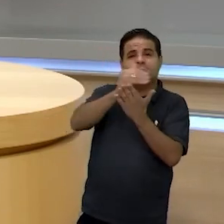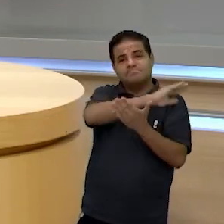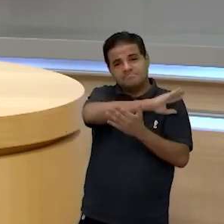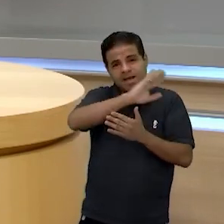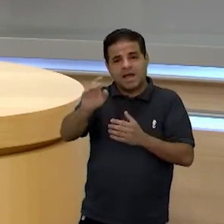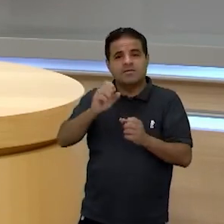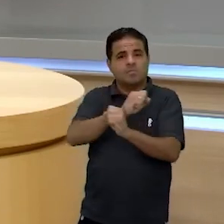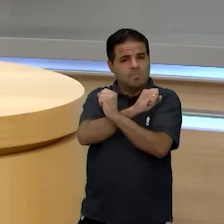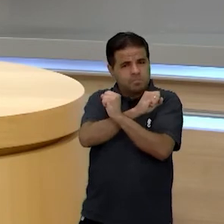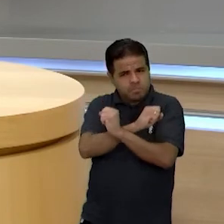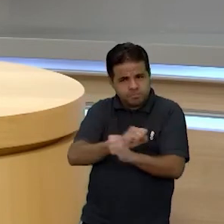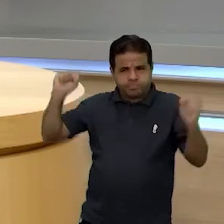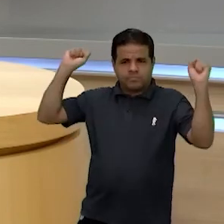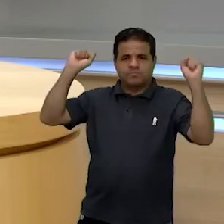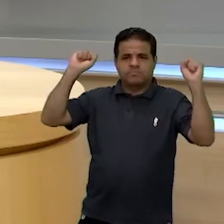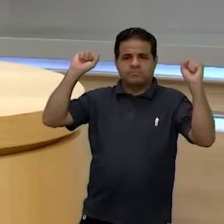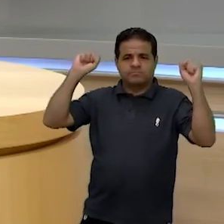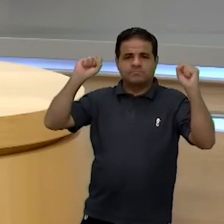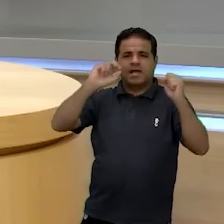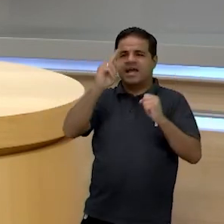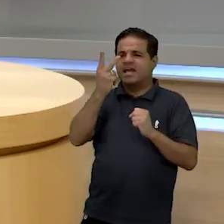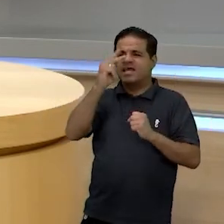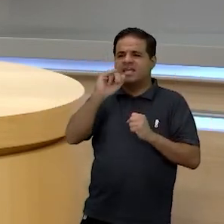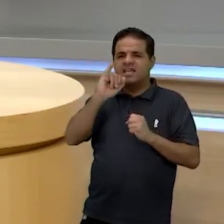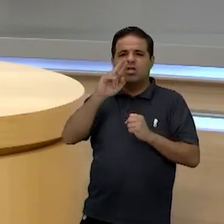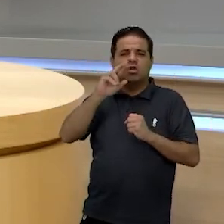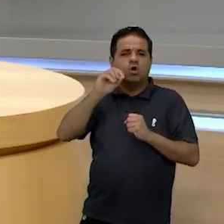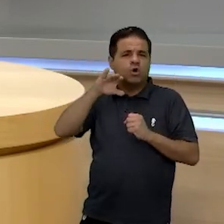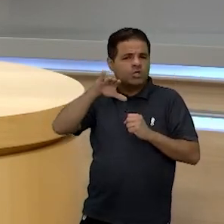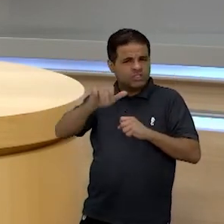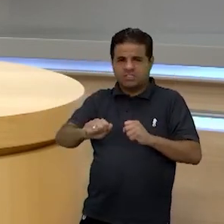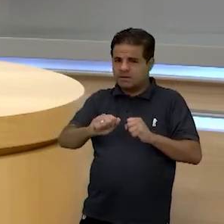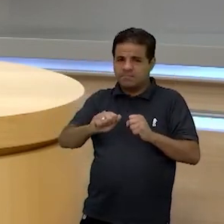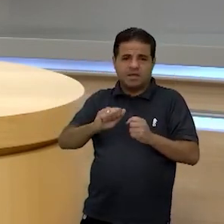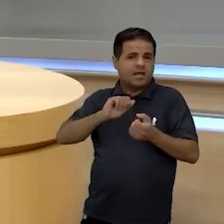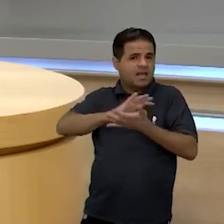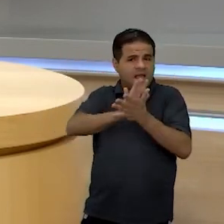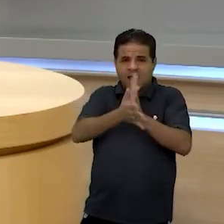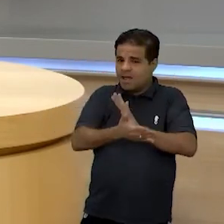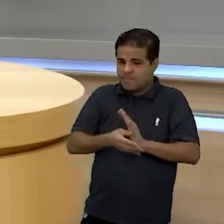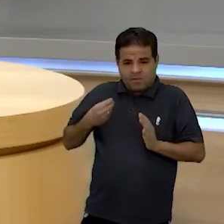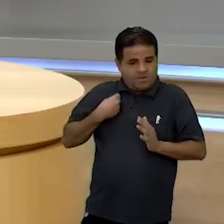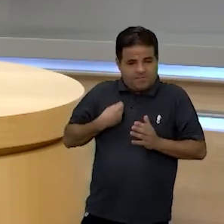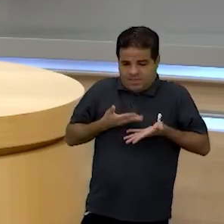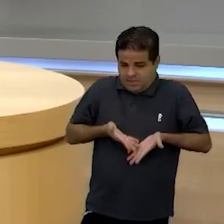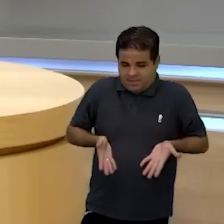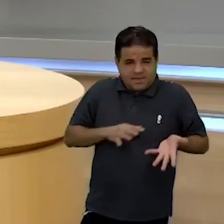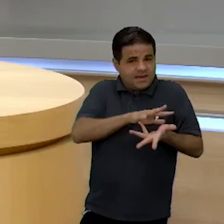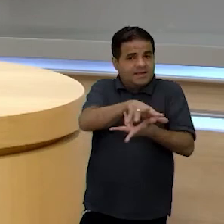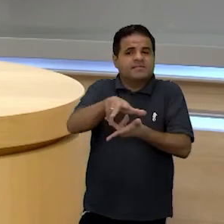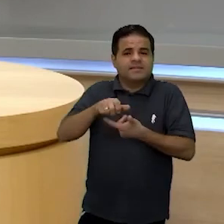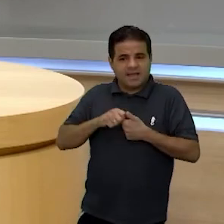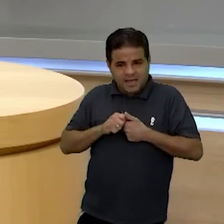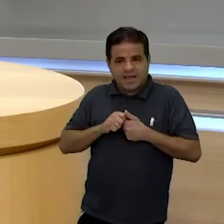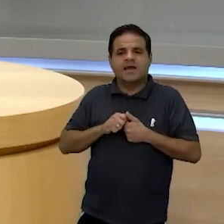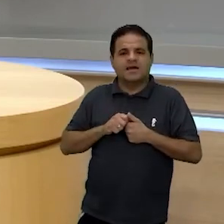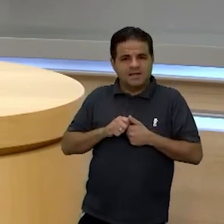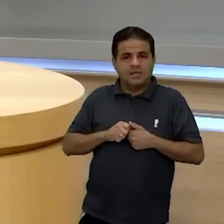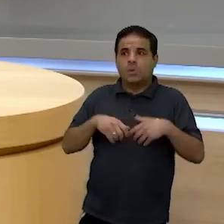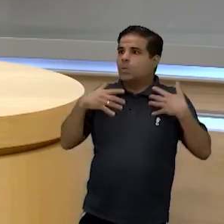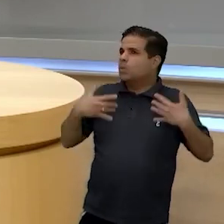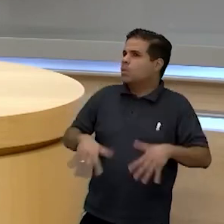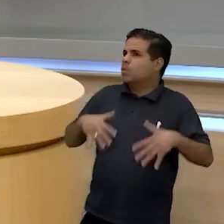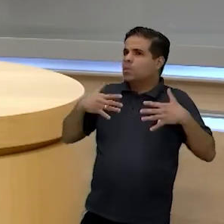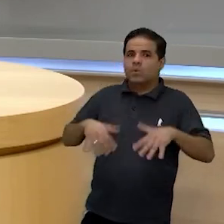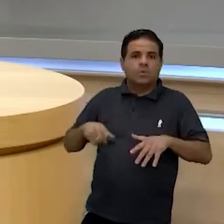a bomba de Hiroshima. Então, vocês imaginem o tamanho do estrago, e acabar com a vida na Terra, né? Então, realmente, isso causava